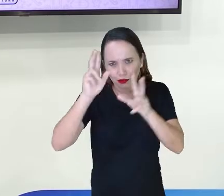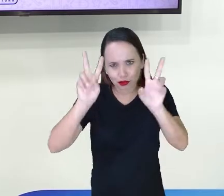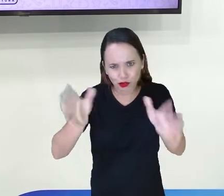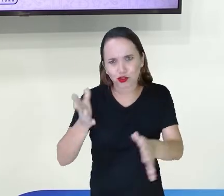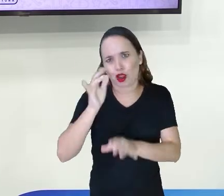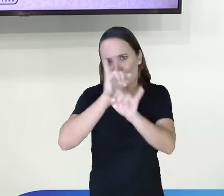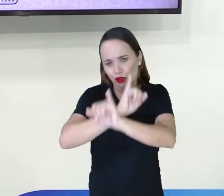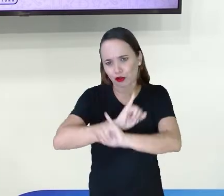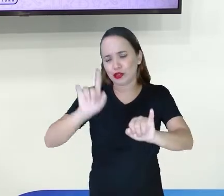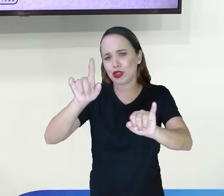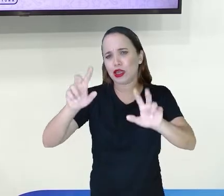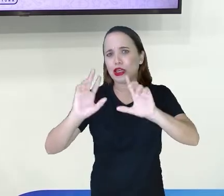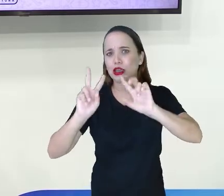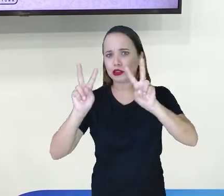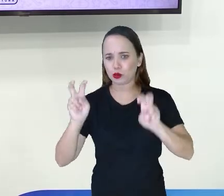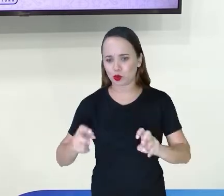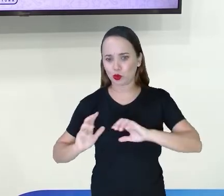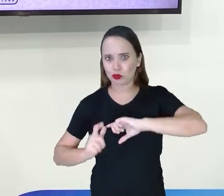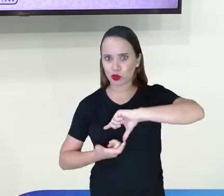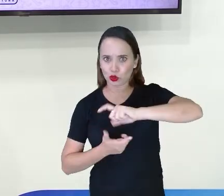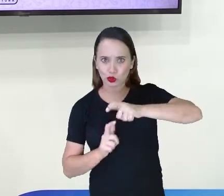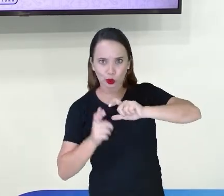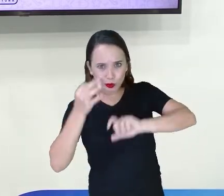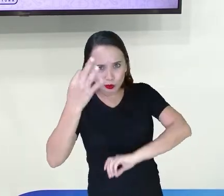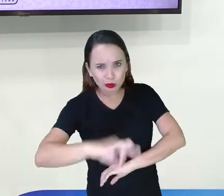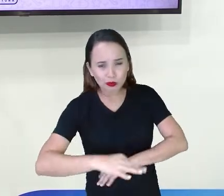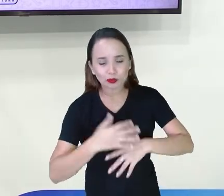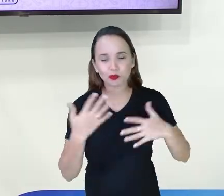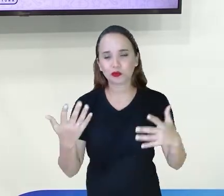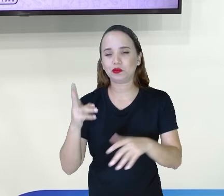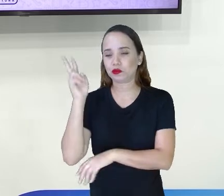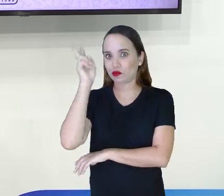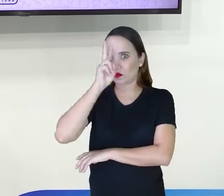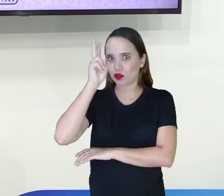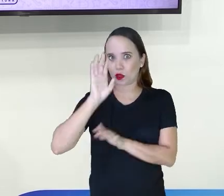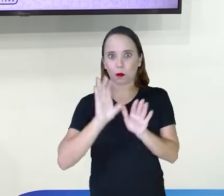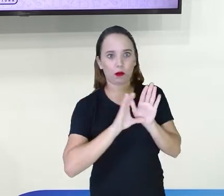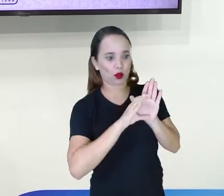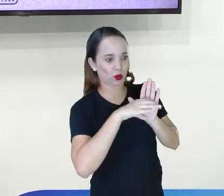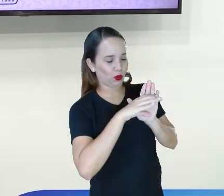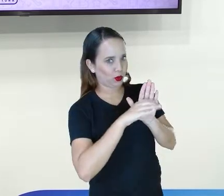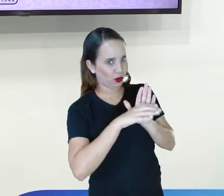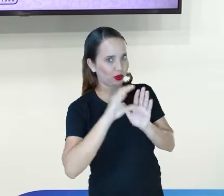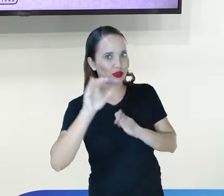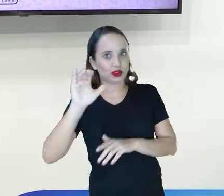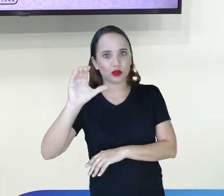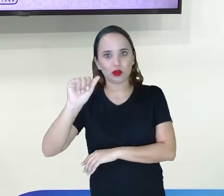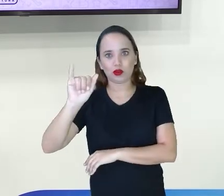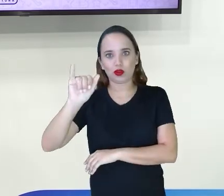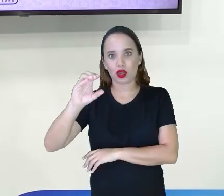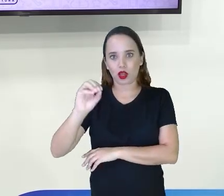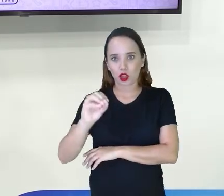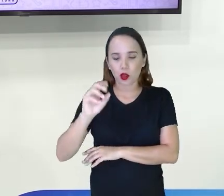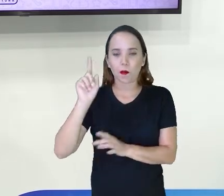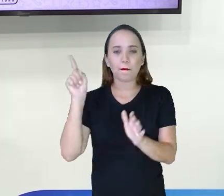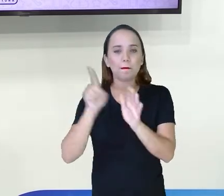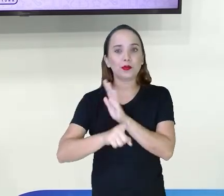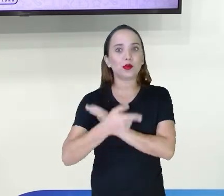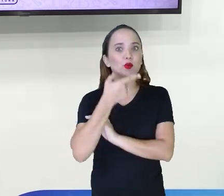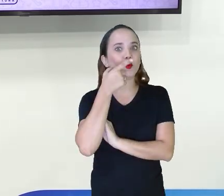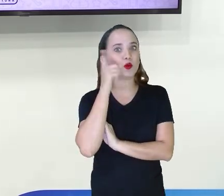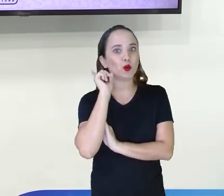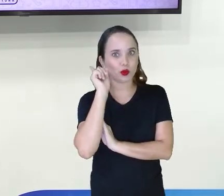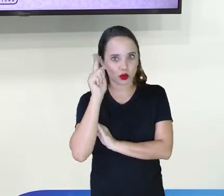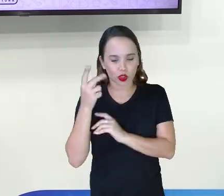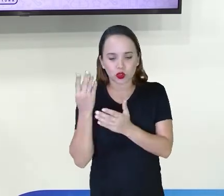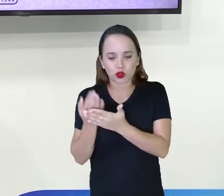sobre geometria, lembrando o conceito que Caio perguntou ontem, né? A geometria, ela estuda a medida das